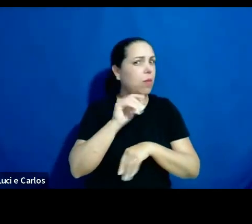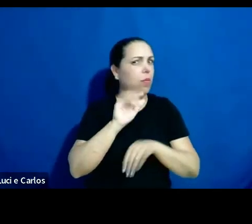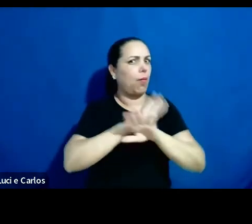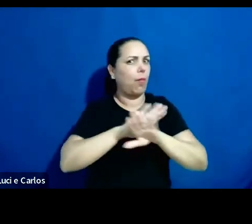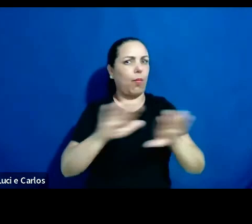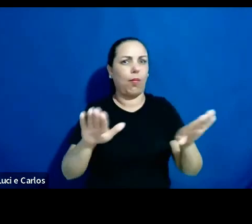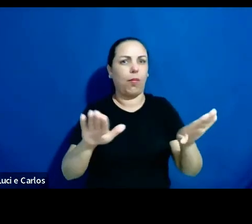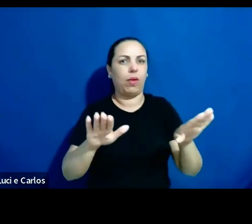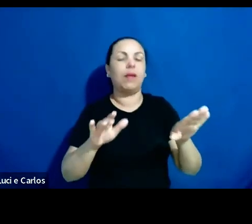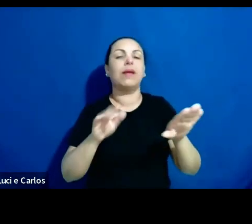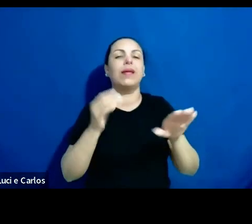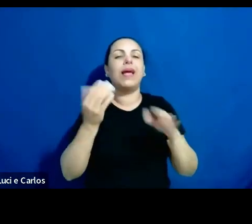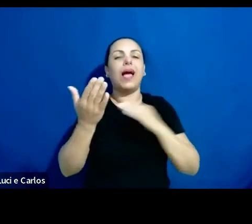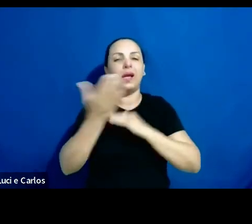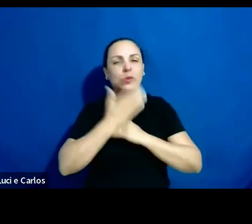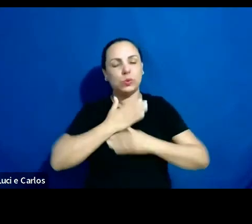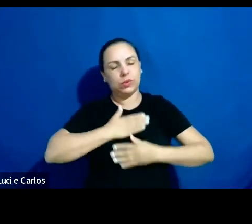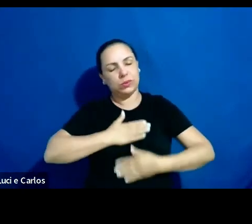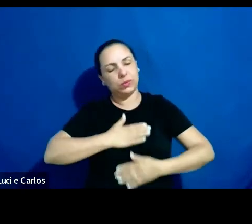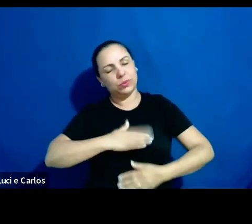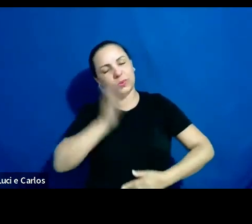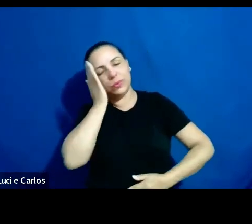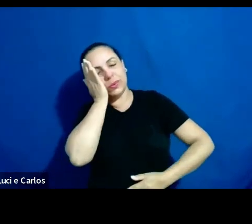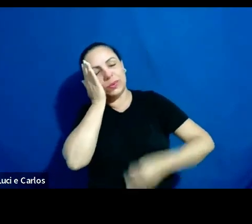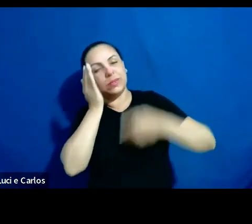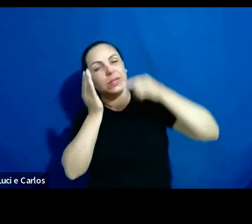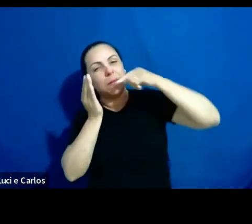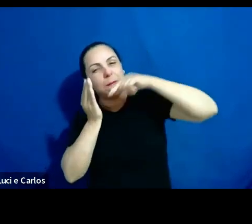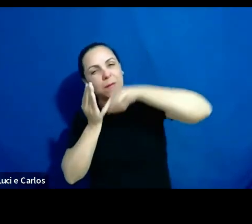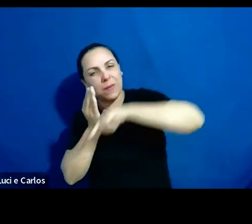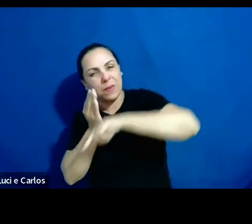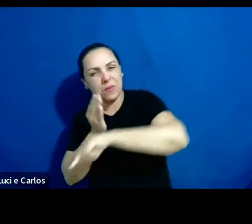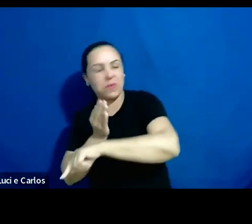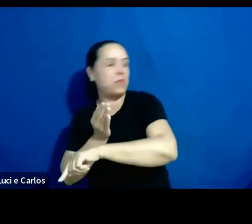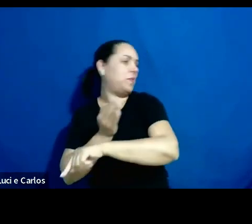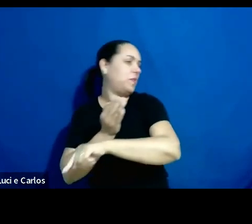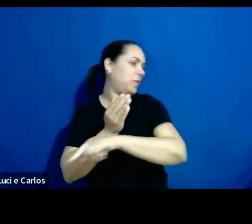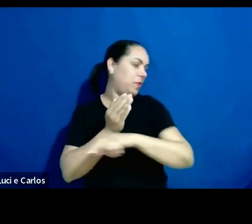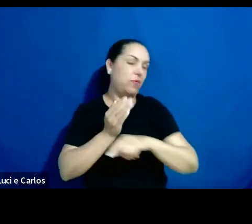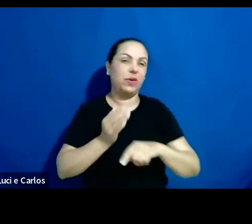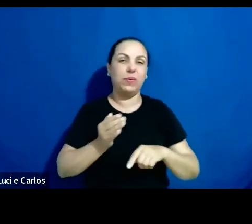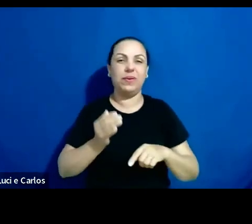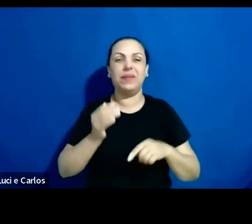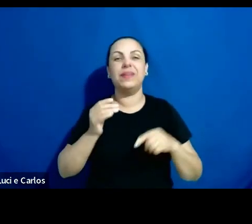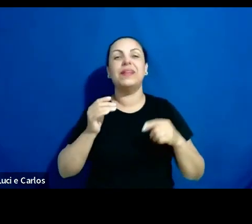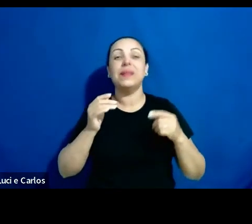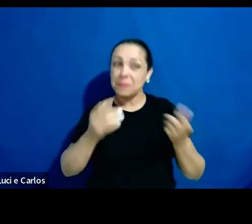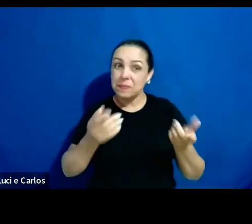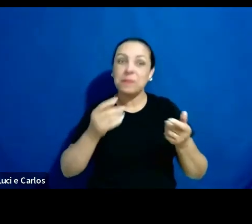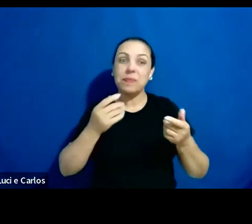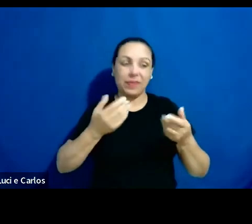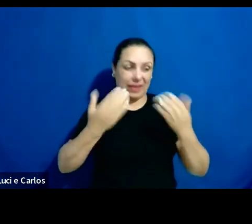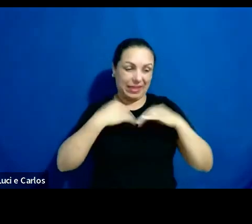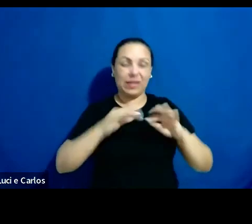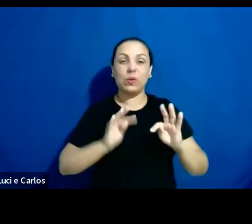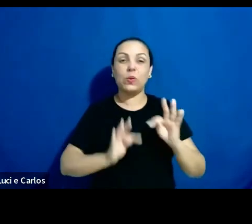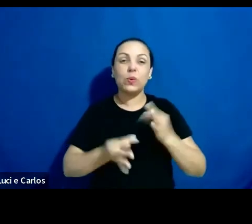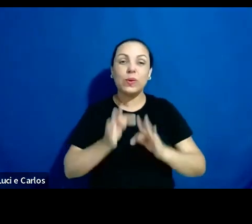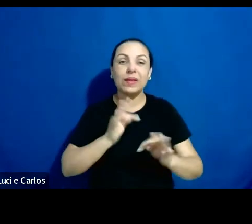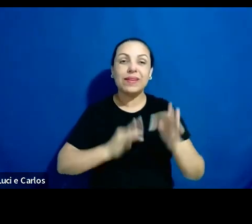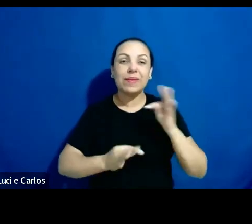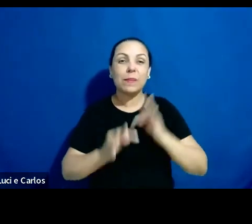terríveis, mas mesmo assim, o seu corpo está fazendo a sua manutenção, tá